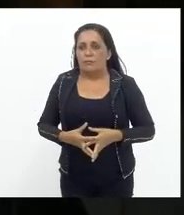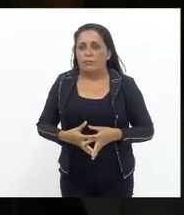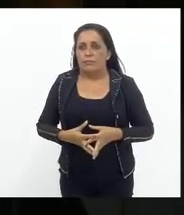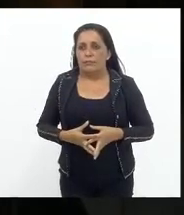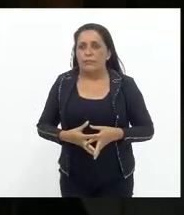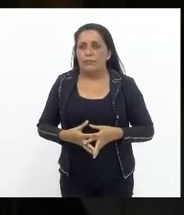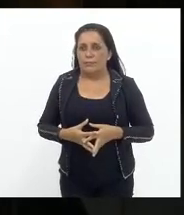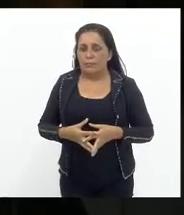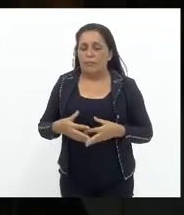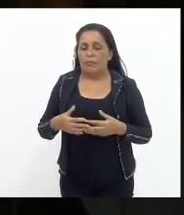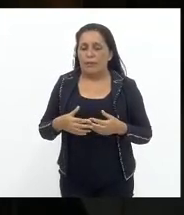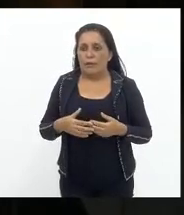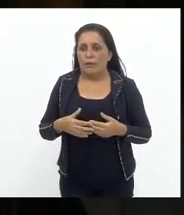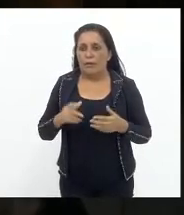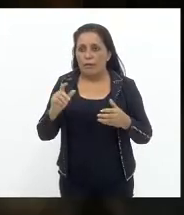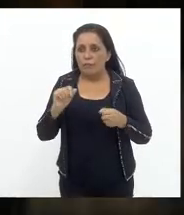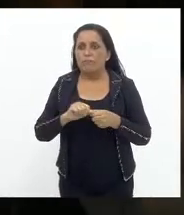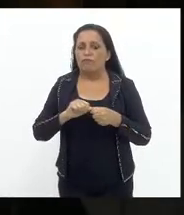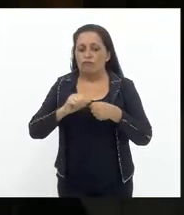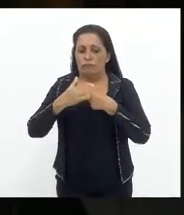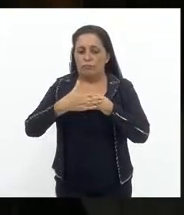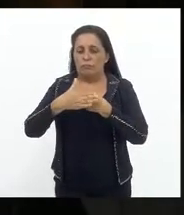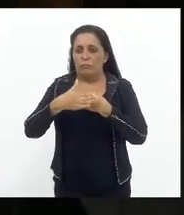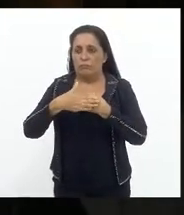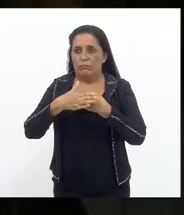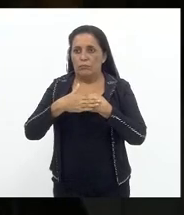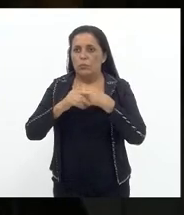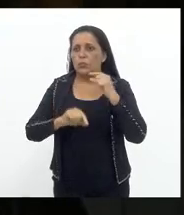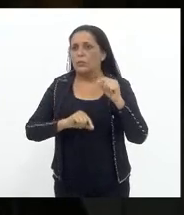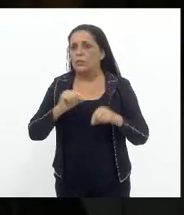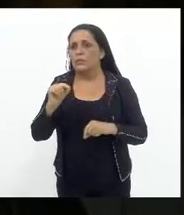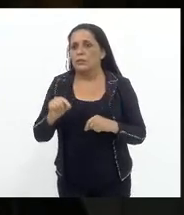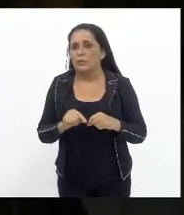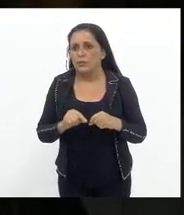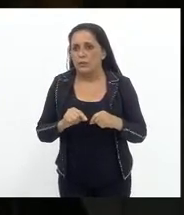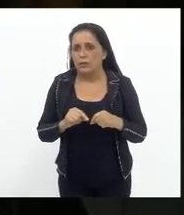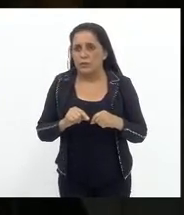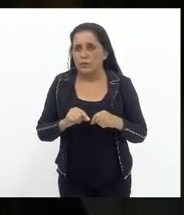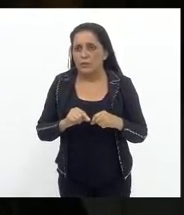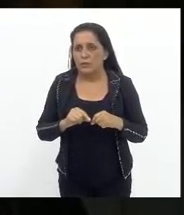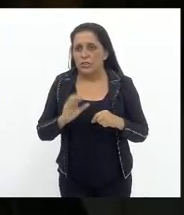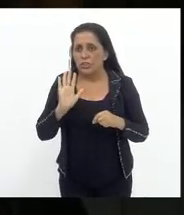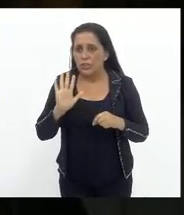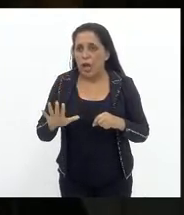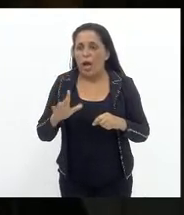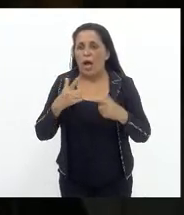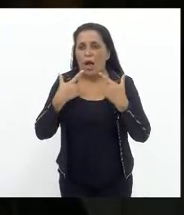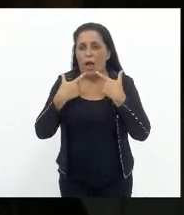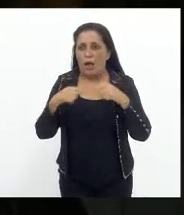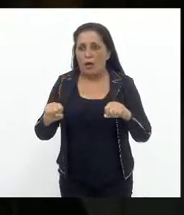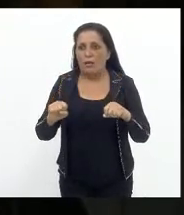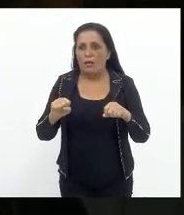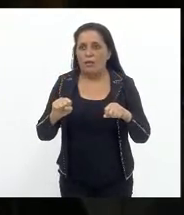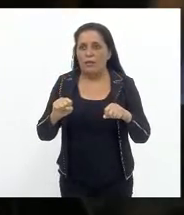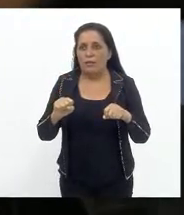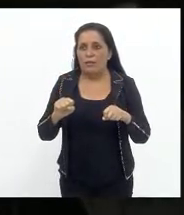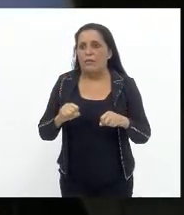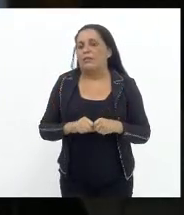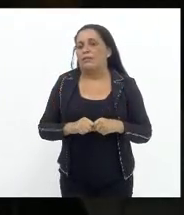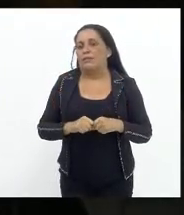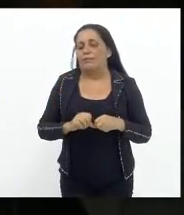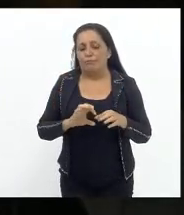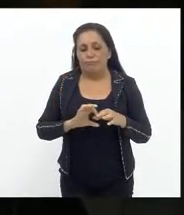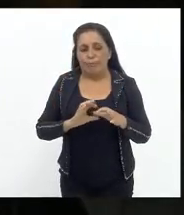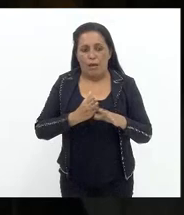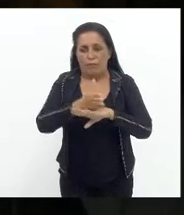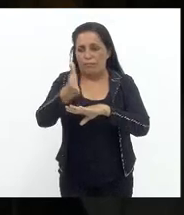fazendo aquilo que a linguagem popular já aceitou como delivery,